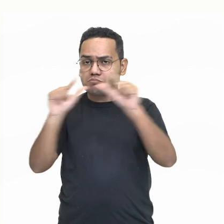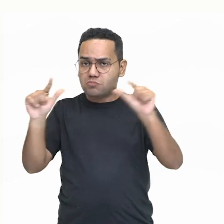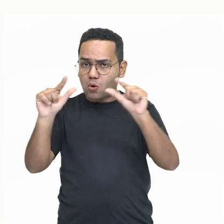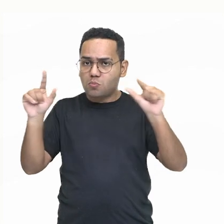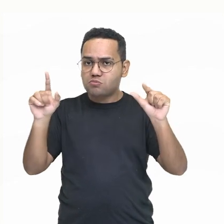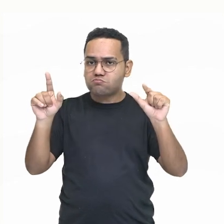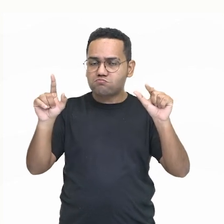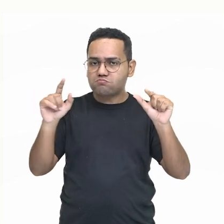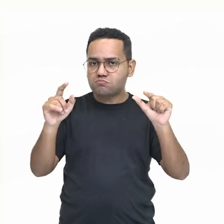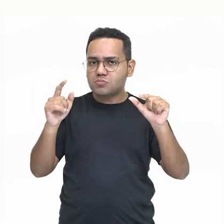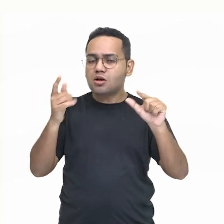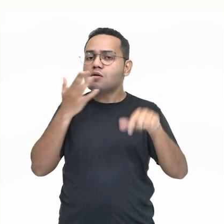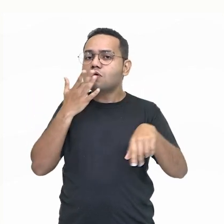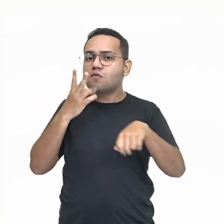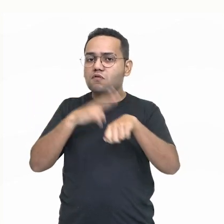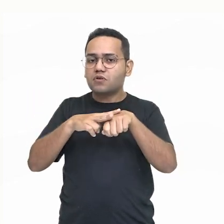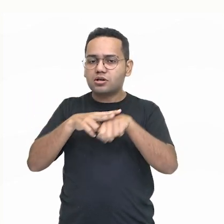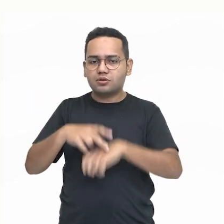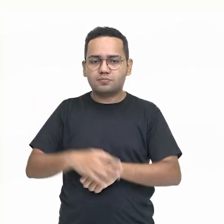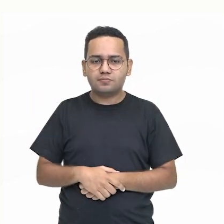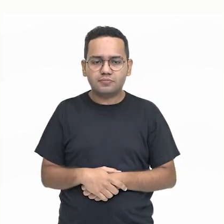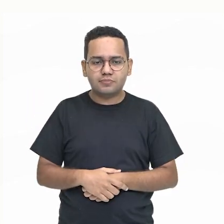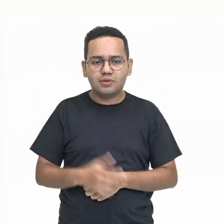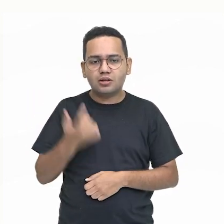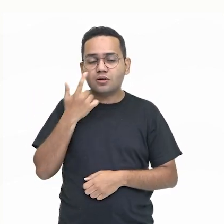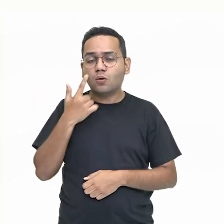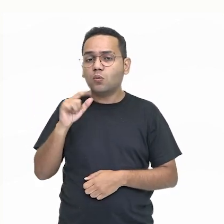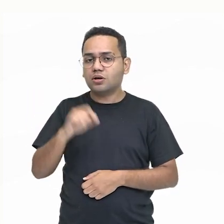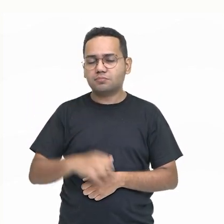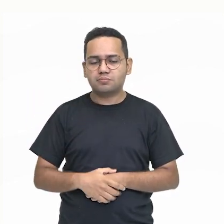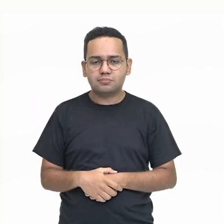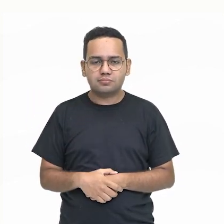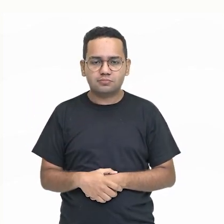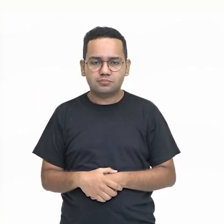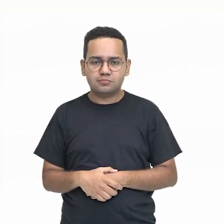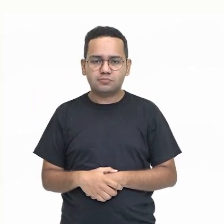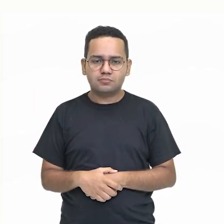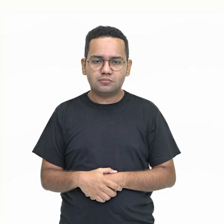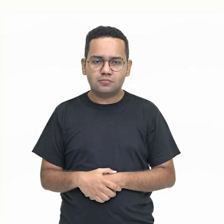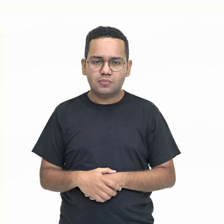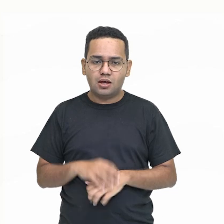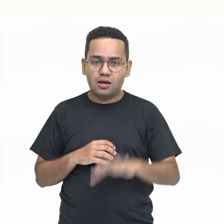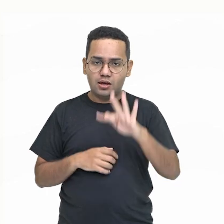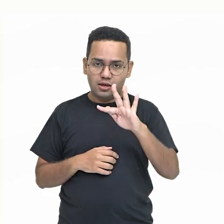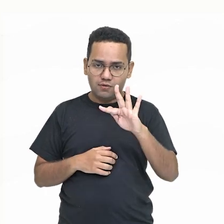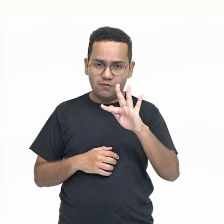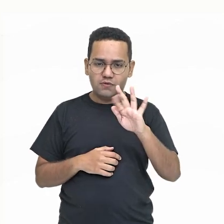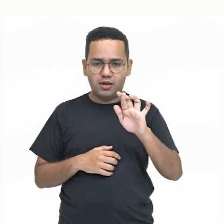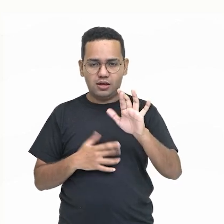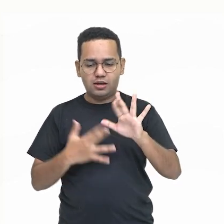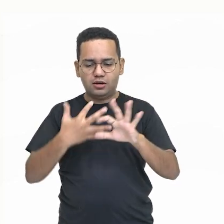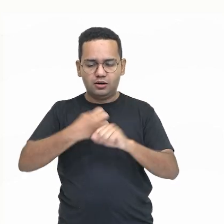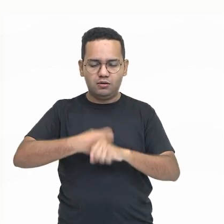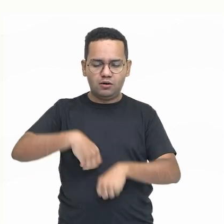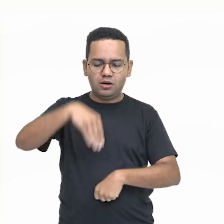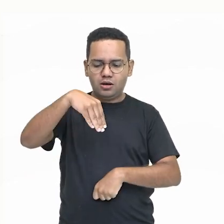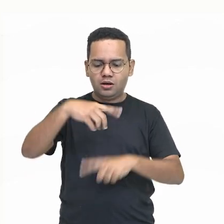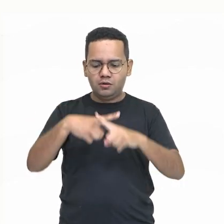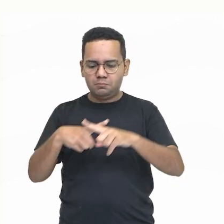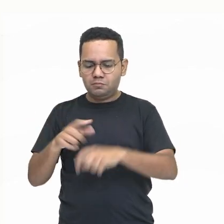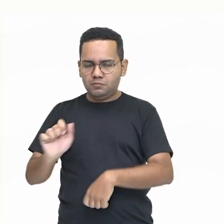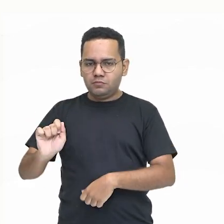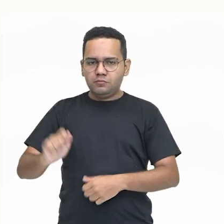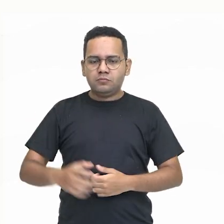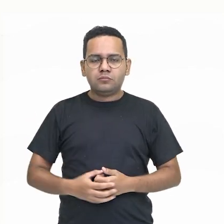aqui força, vai ser igual a massa vezes